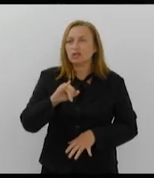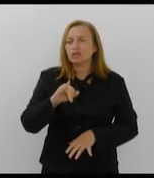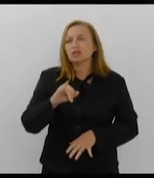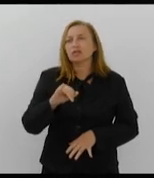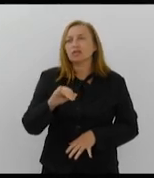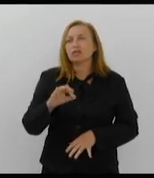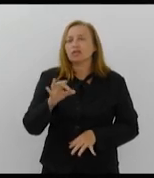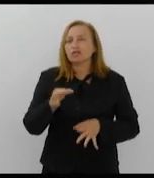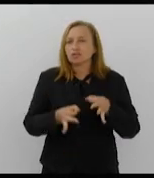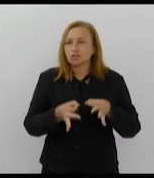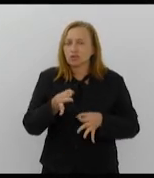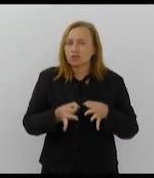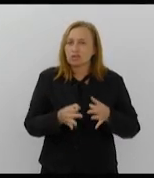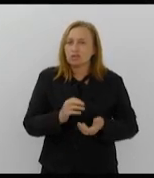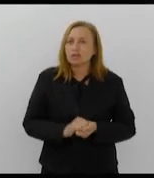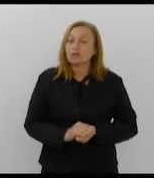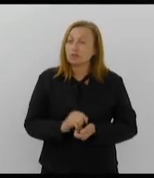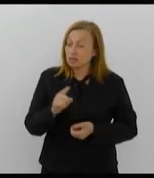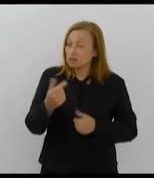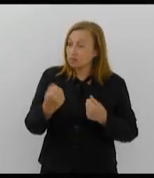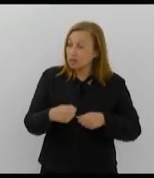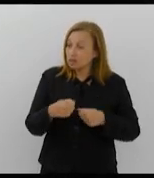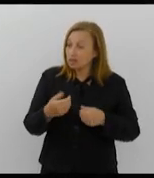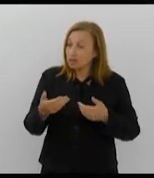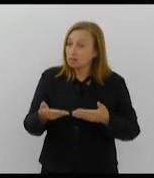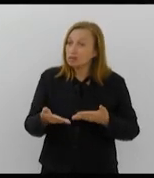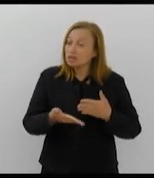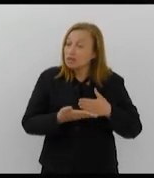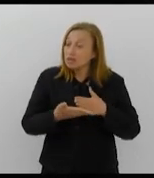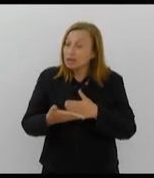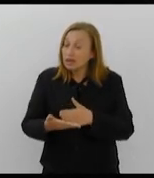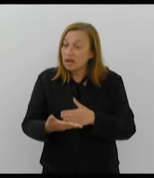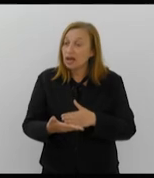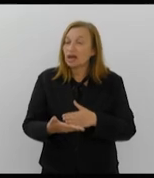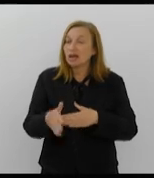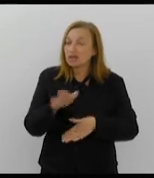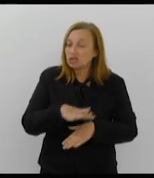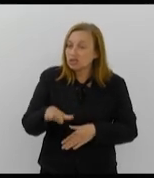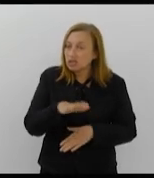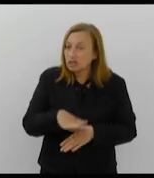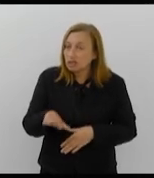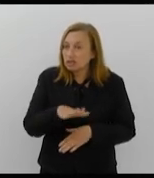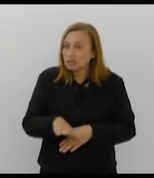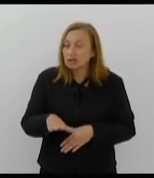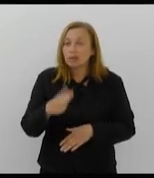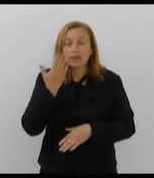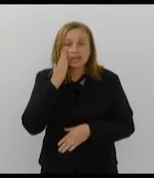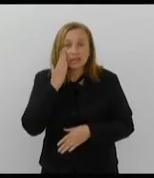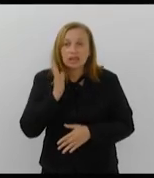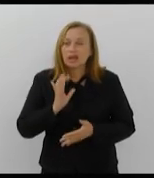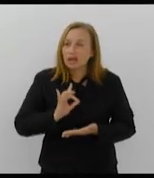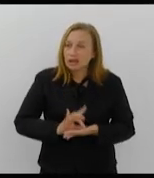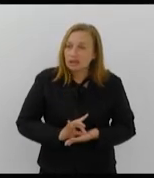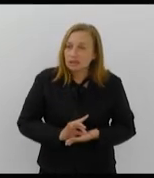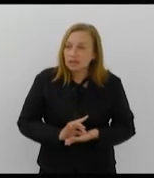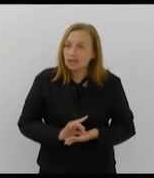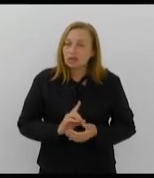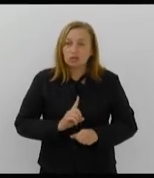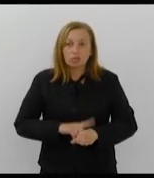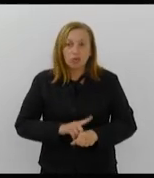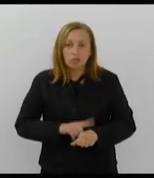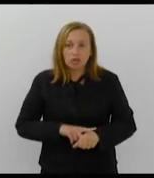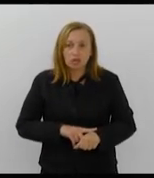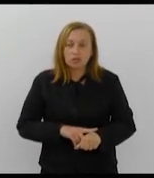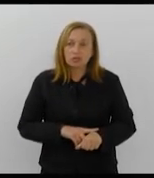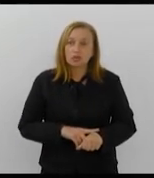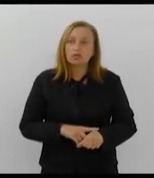que diziam, vocês têm que trazer as crianças para cá, entender como que é a realidade. E a partir do momento que a gente começou a